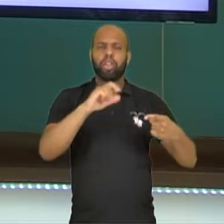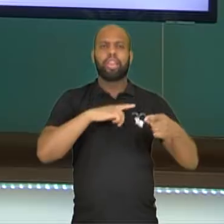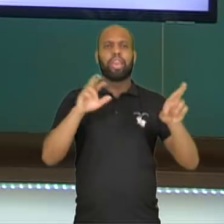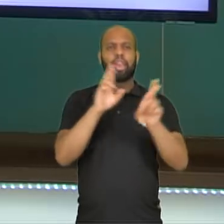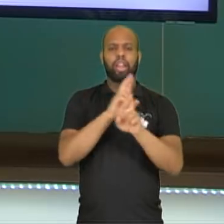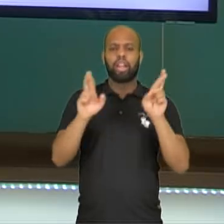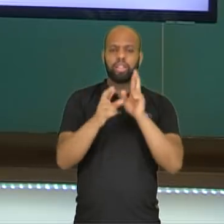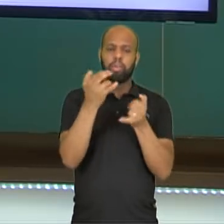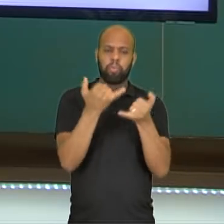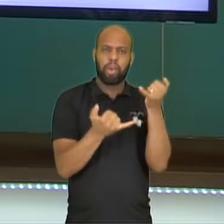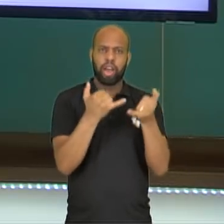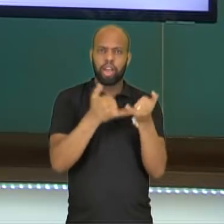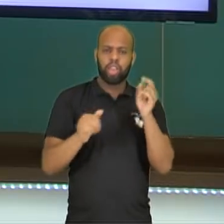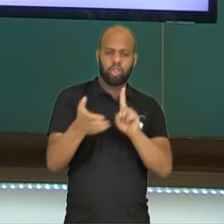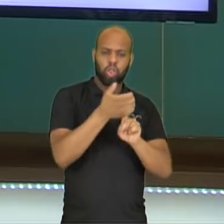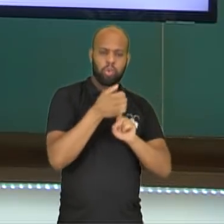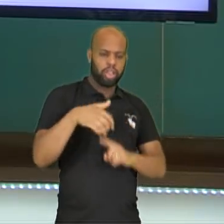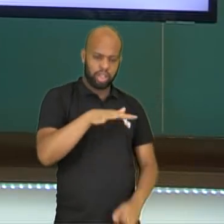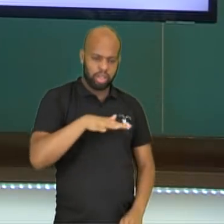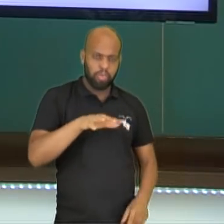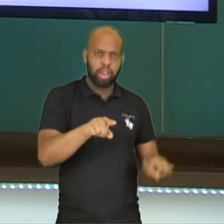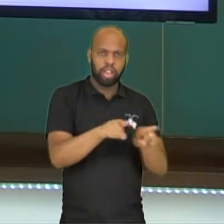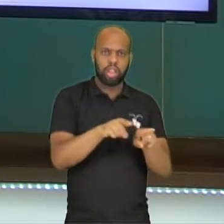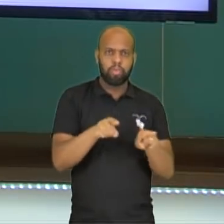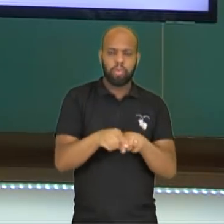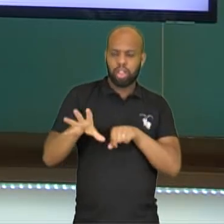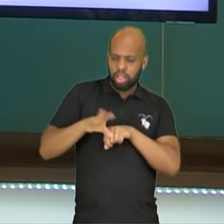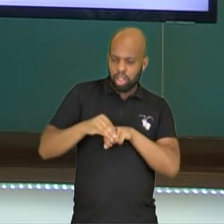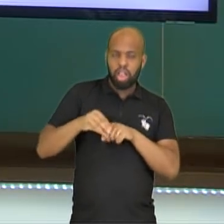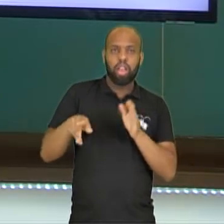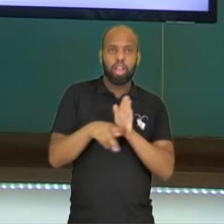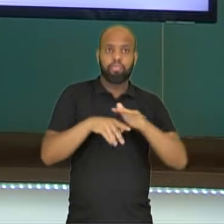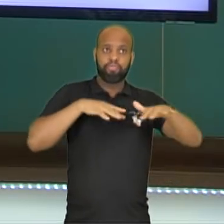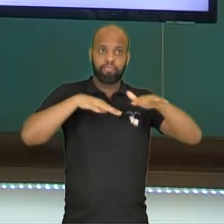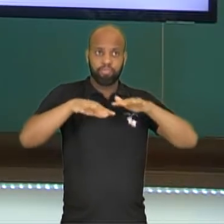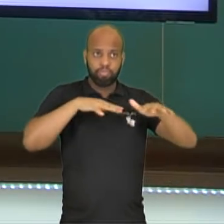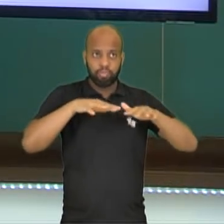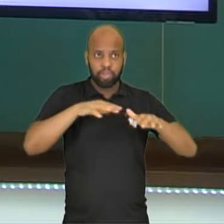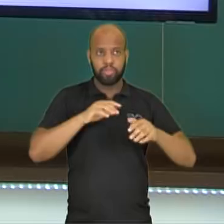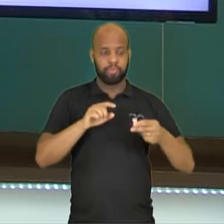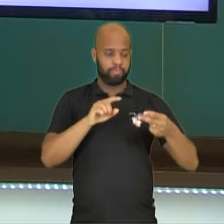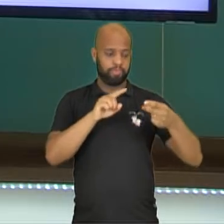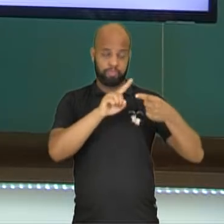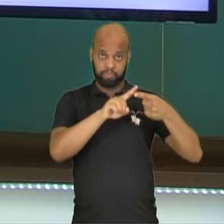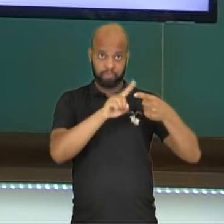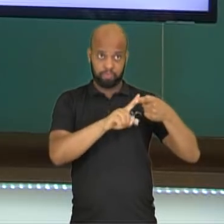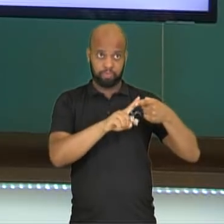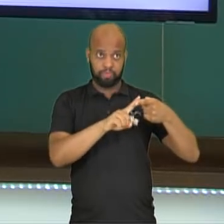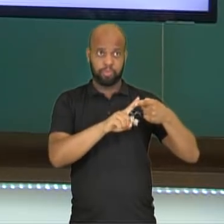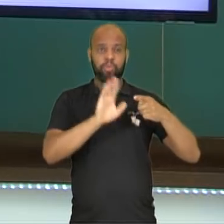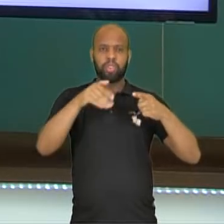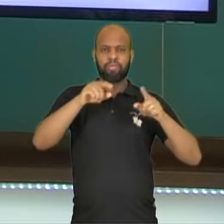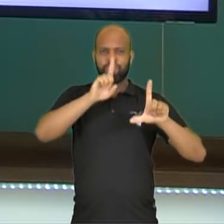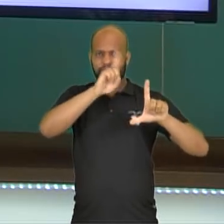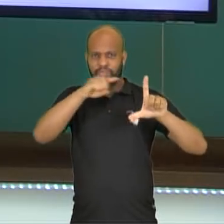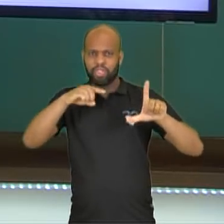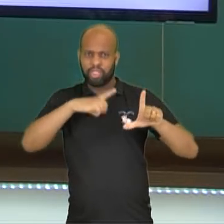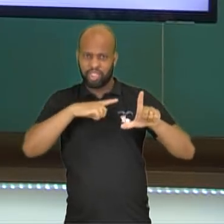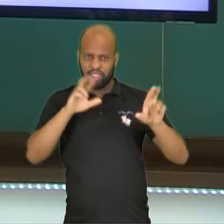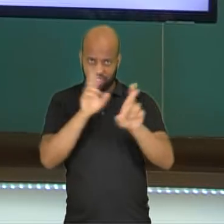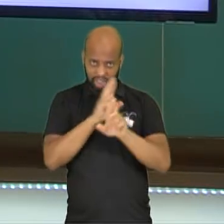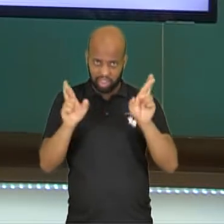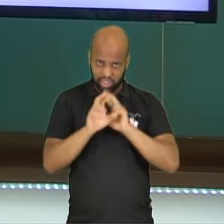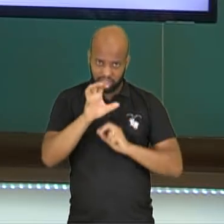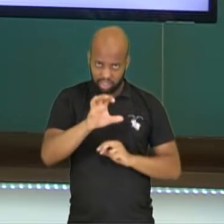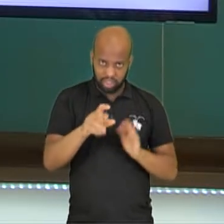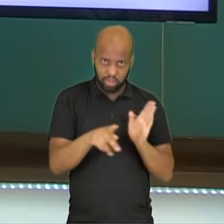muito parecida entre o domínio do espaço com a aquisição de conhecimentos do movimento. Essa é a primeira alternativa. Será que esse gráfico está relacionado